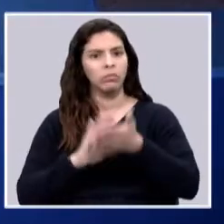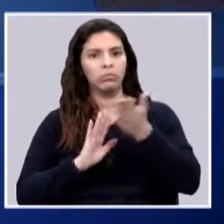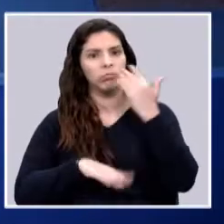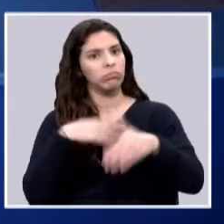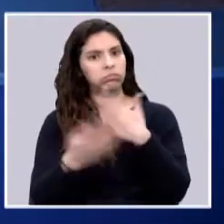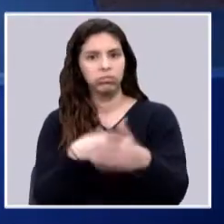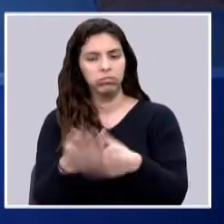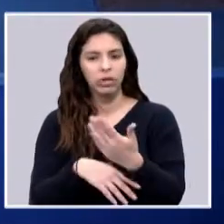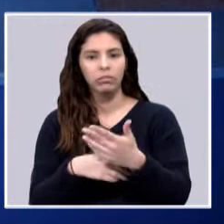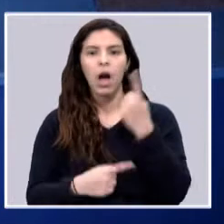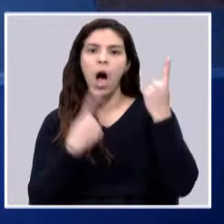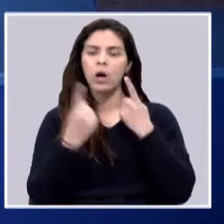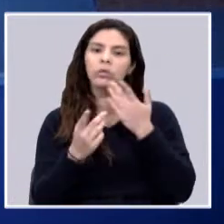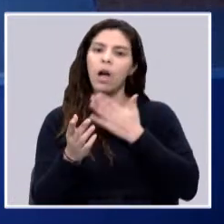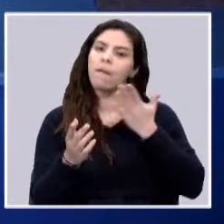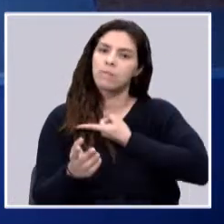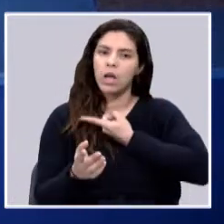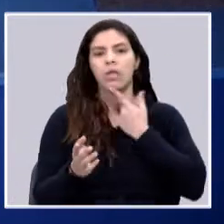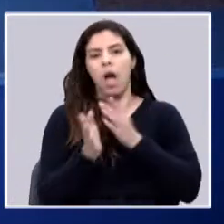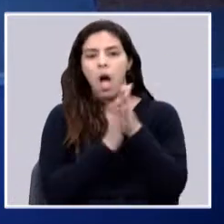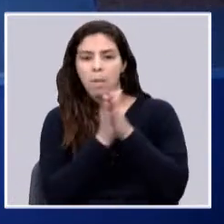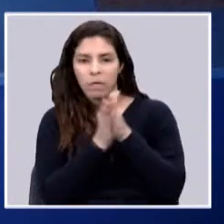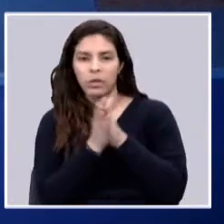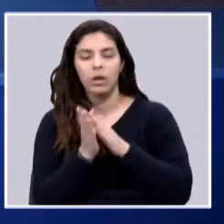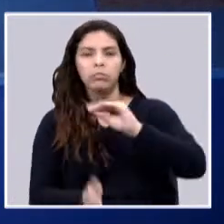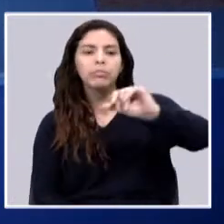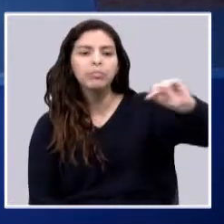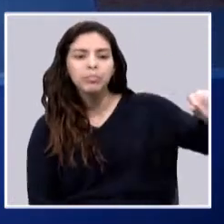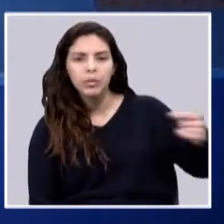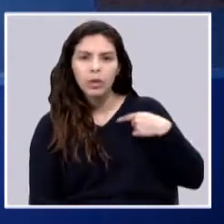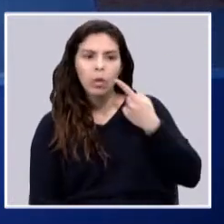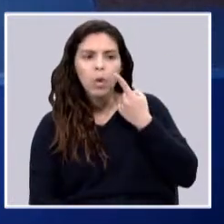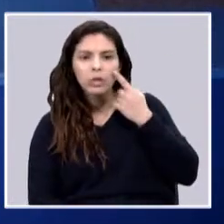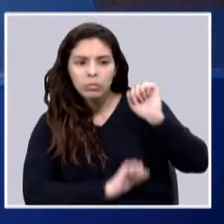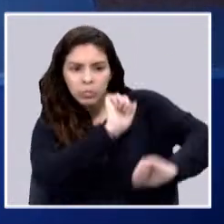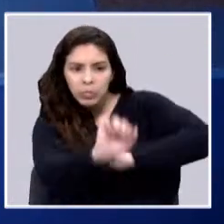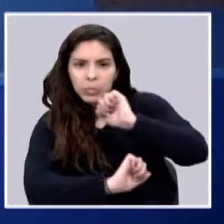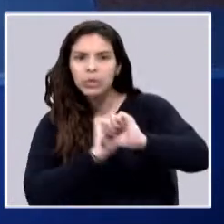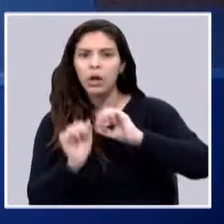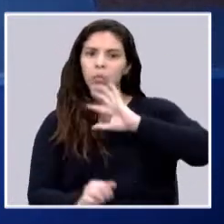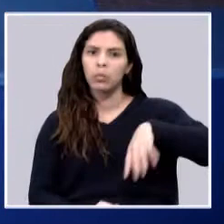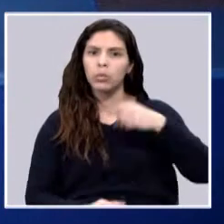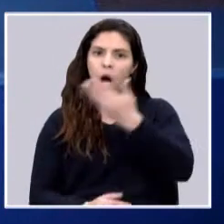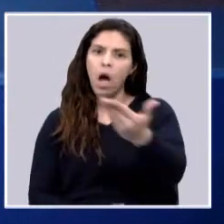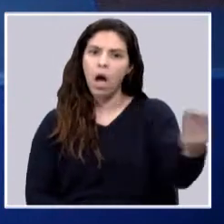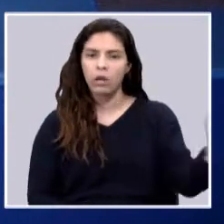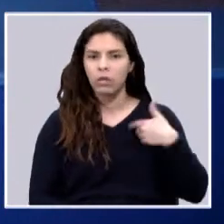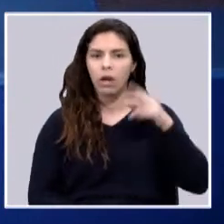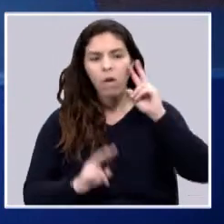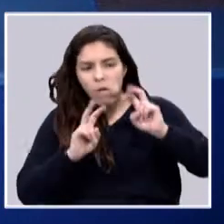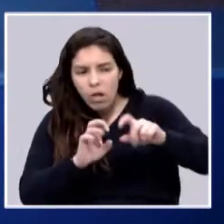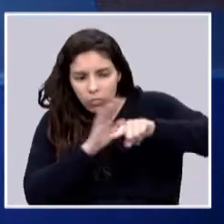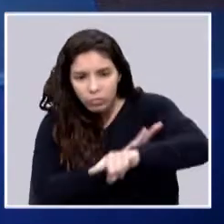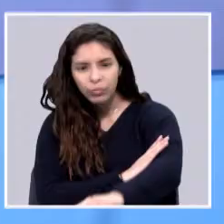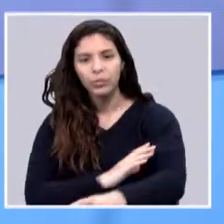semana passa a correr, mas há momentos que têm de ser aproveitados. O mundo está cheio de lugares para conhecer e paisagens maravilhosas onde podemos